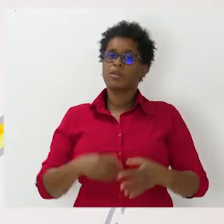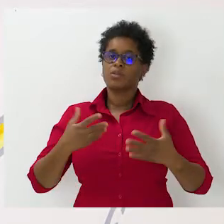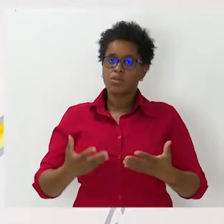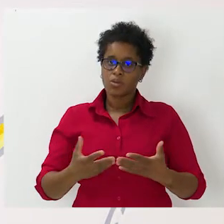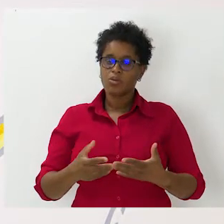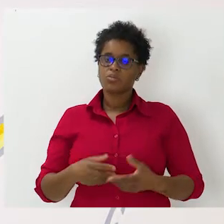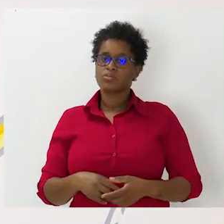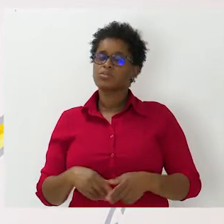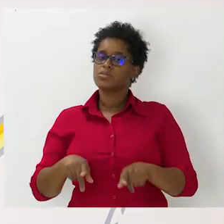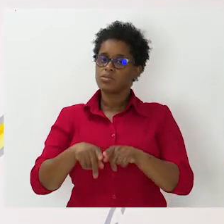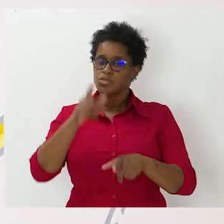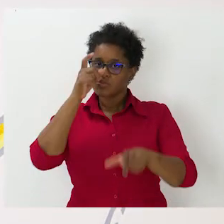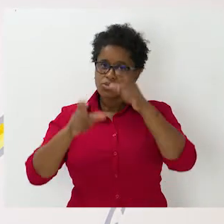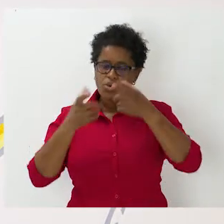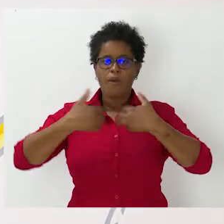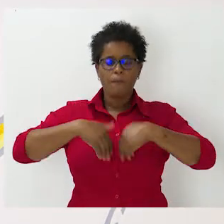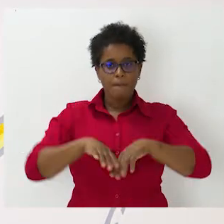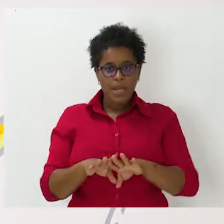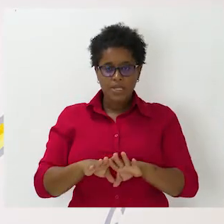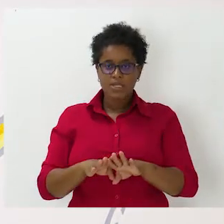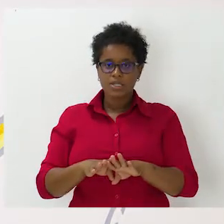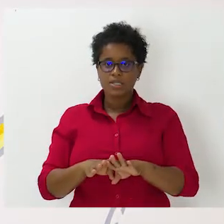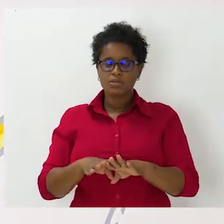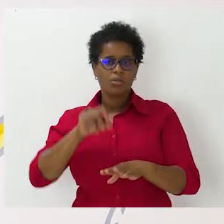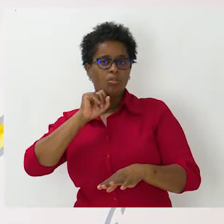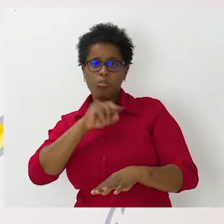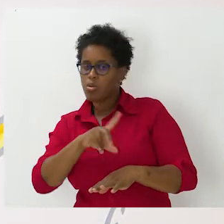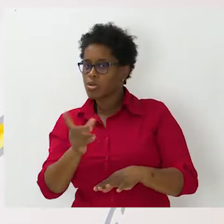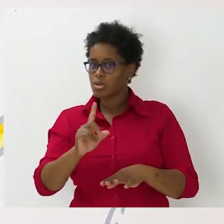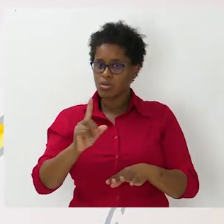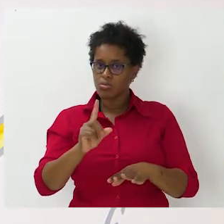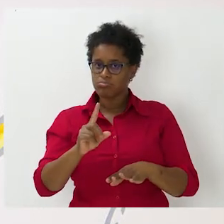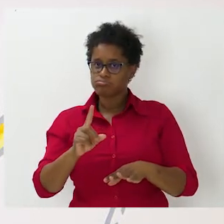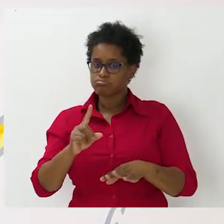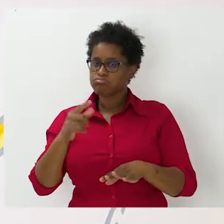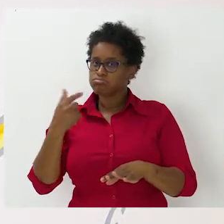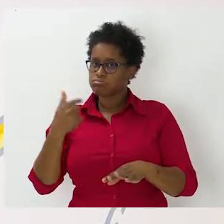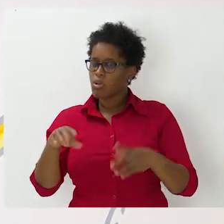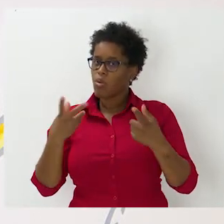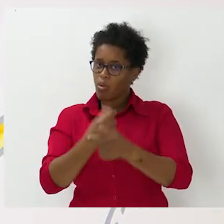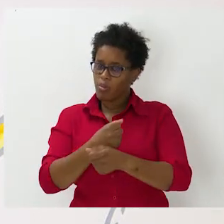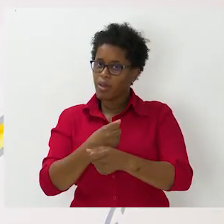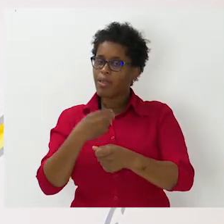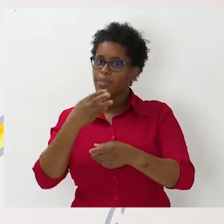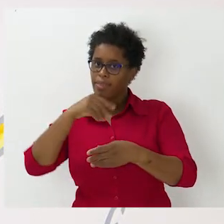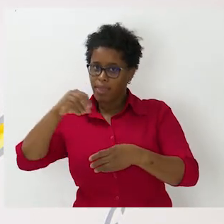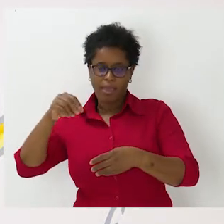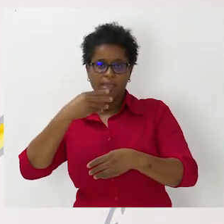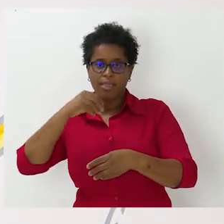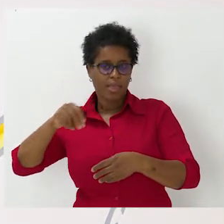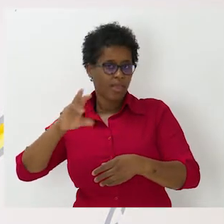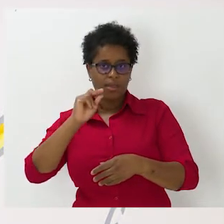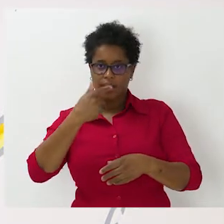como os cidadãos, mas não podiam adquirir terras em Atenas e